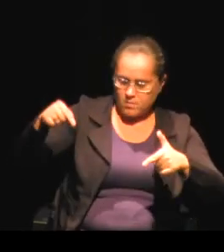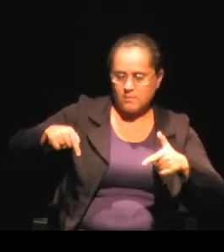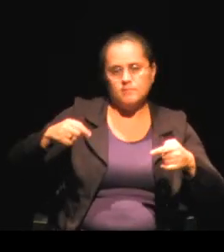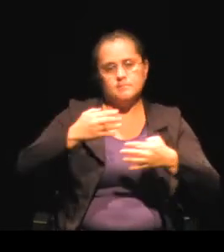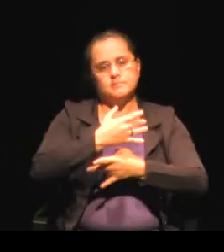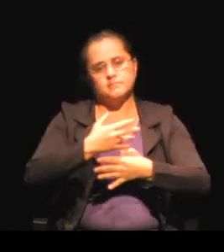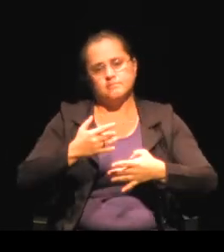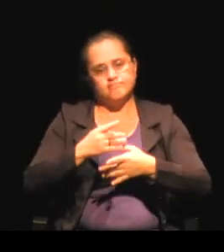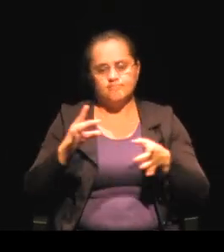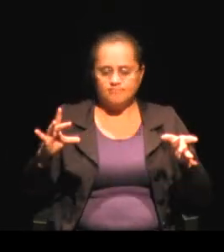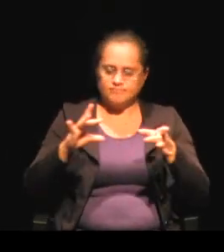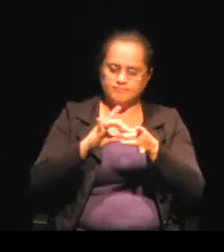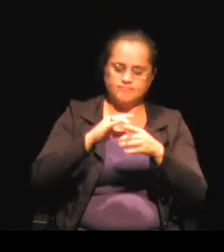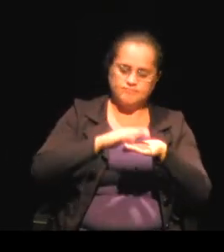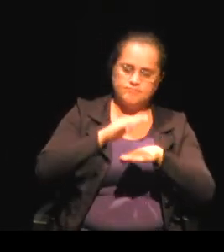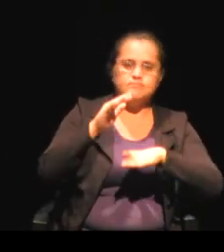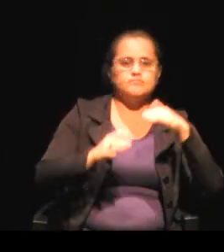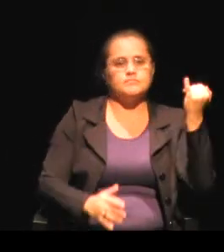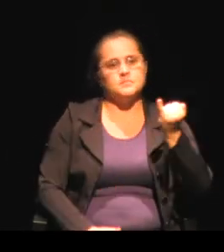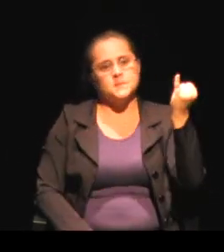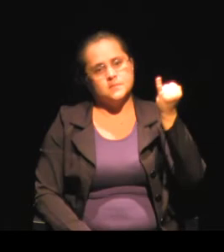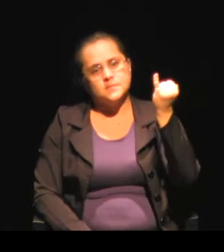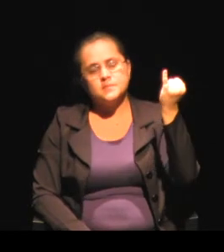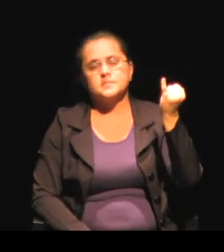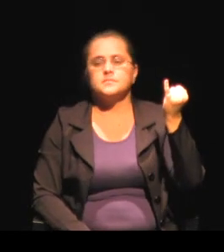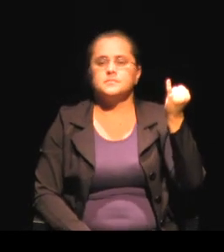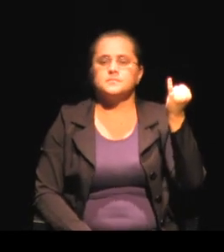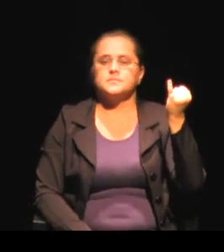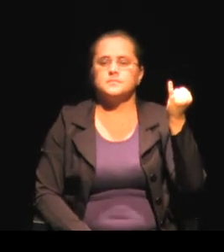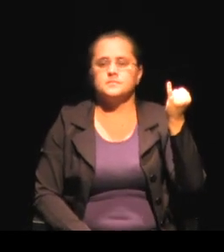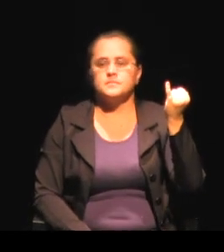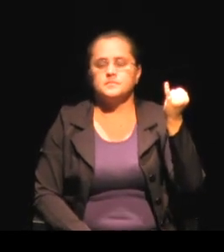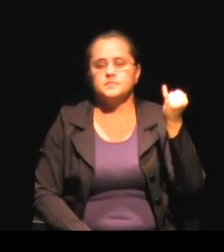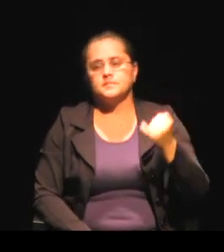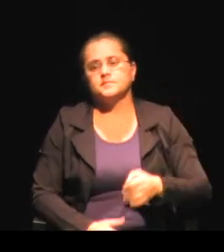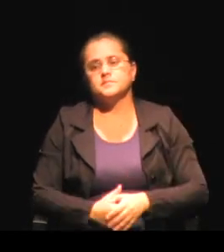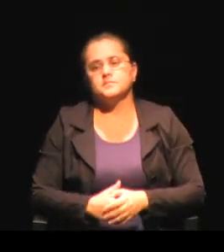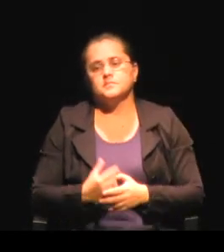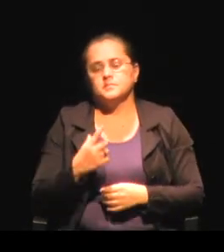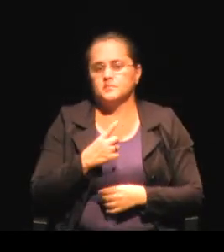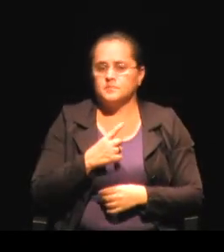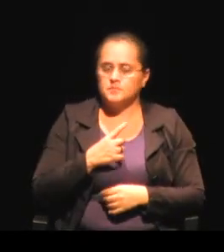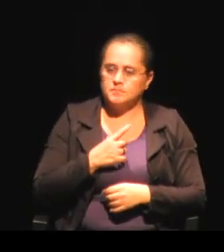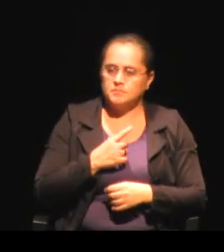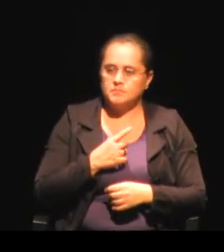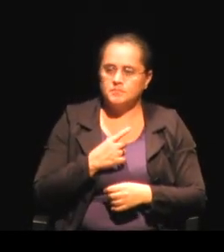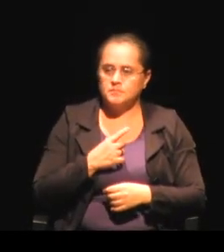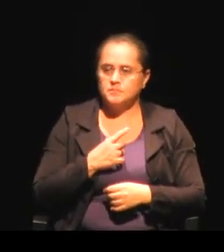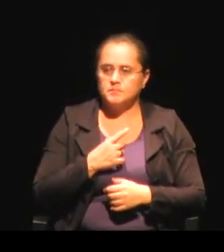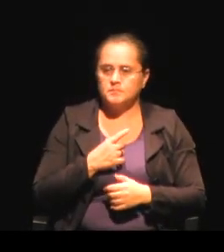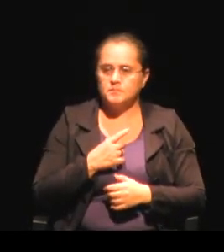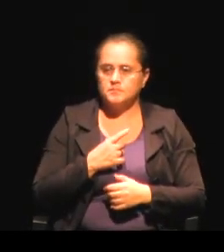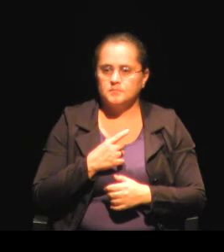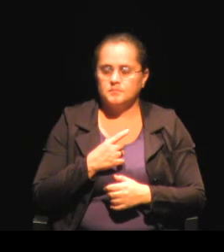que remanescentes lá da ação nessa quadra, importantes, mas esse lugar aqui é um lugar que tinha 4